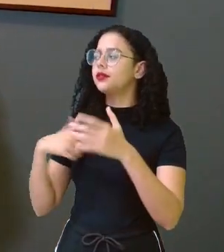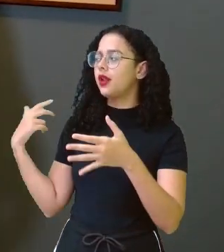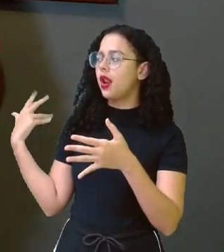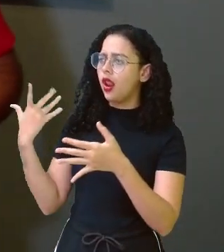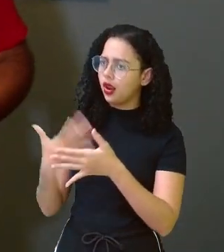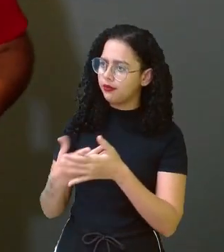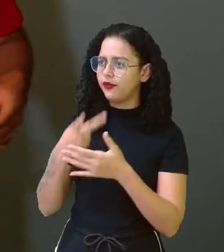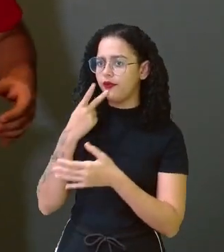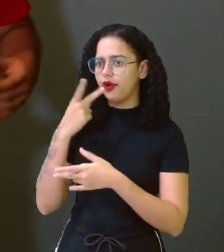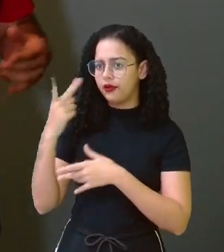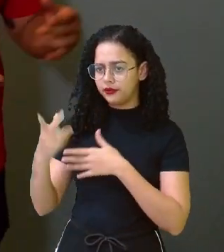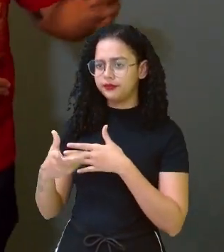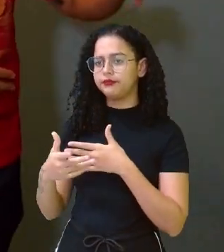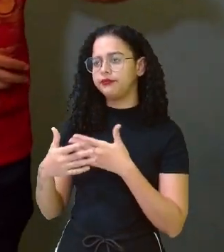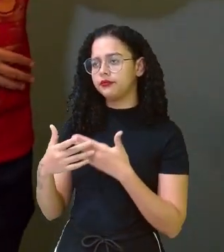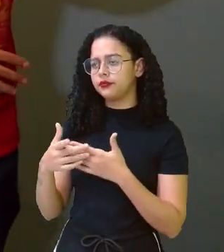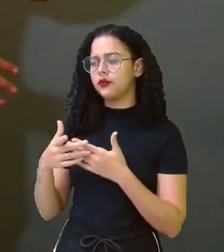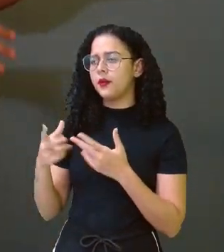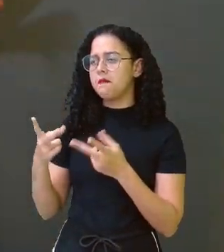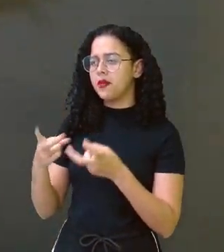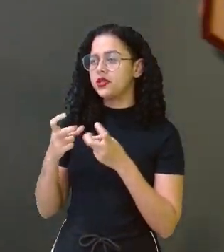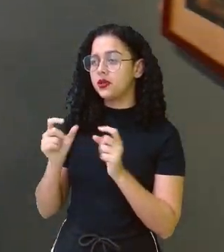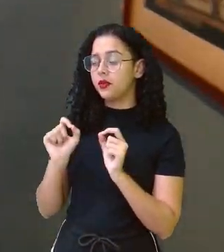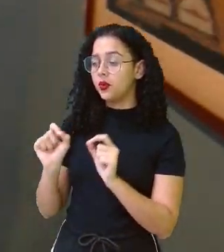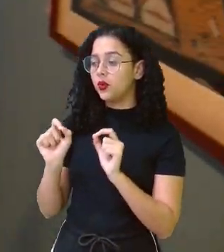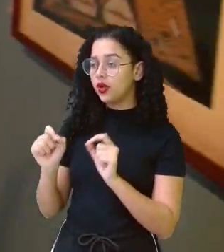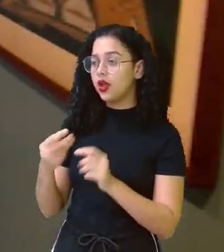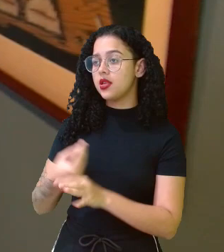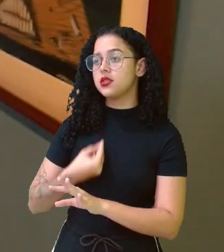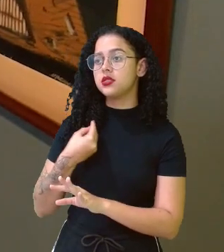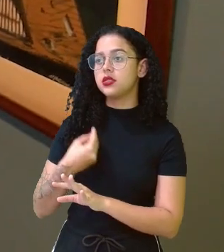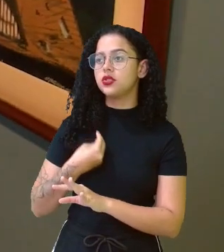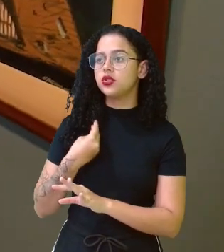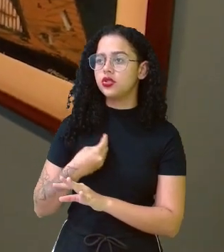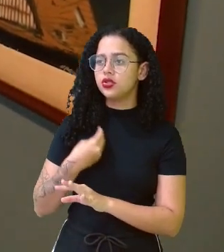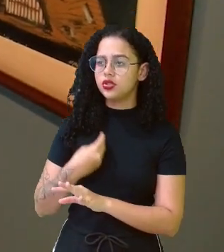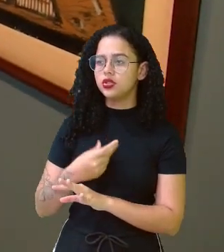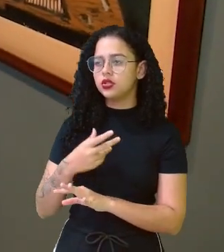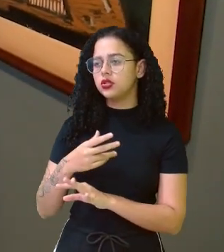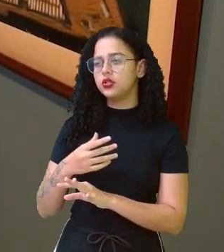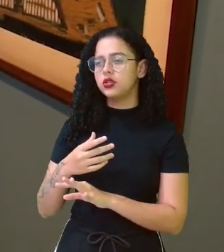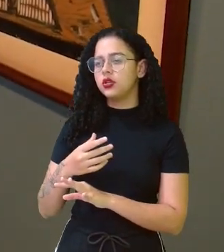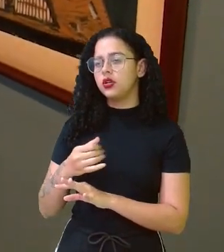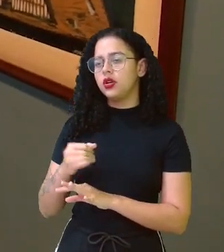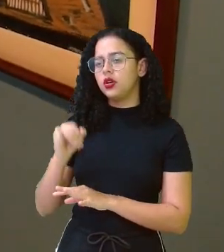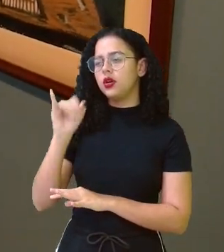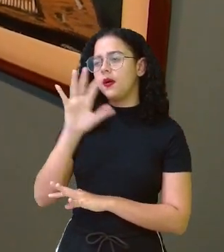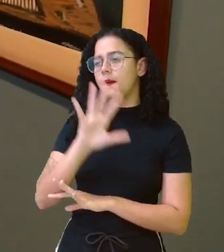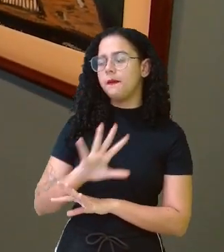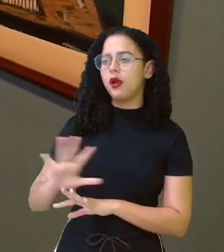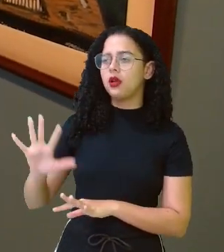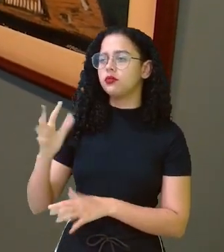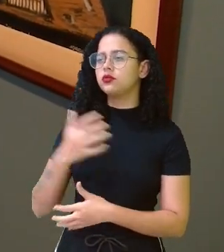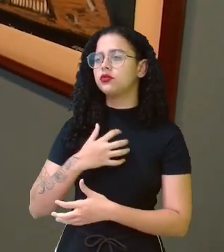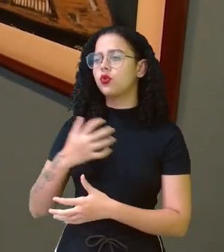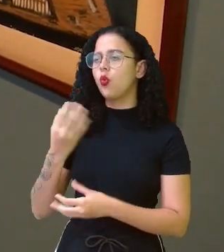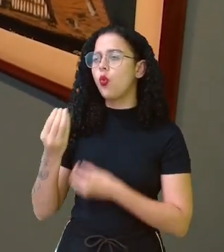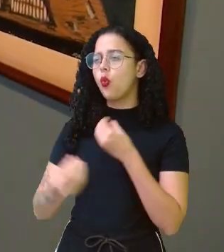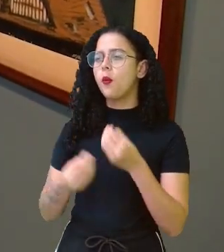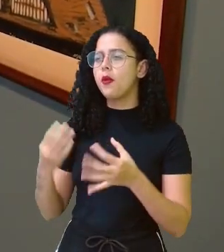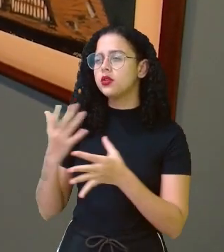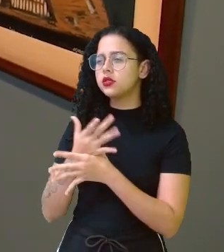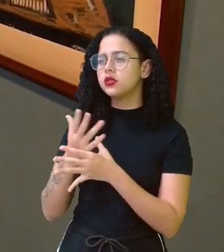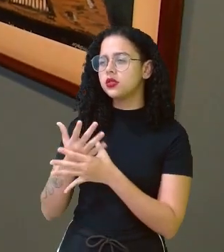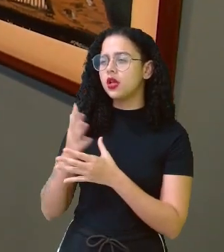dessa aula. A gente pode perceber, por exemplo, que existe uma figuração em relação à forma como a cidade vai ser